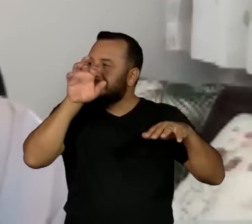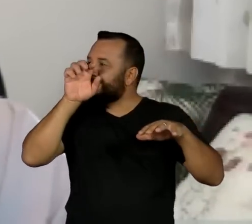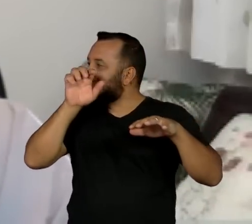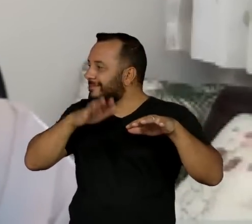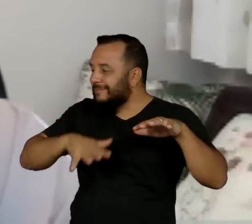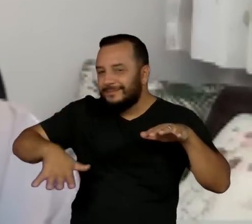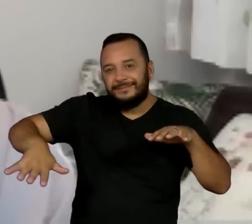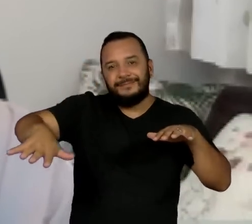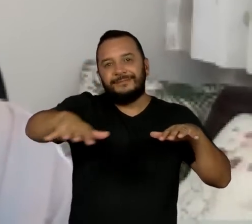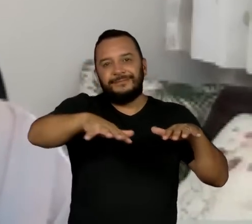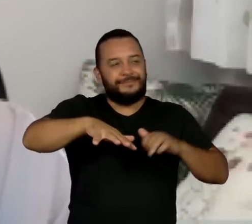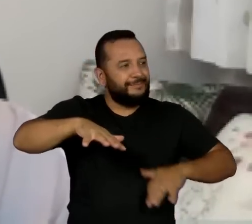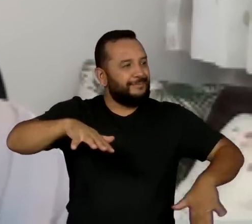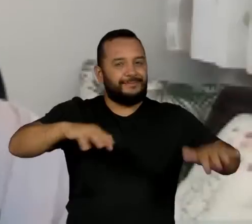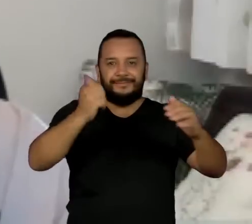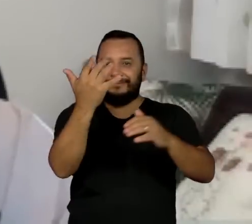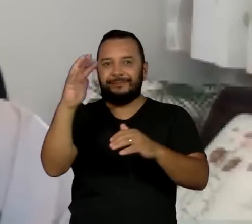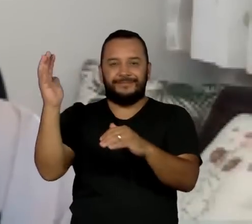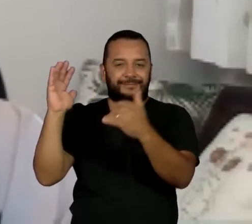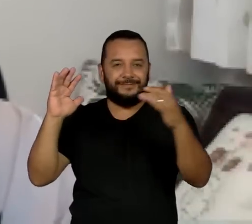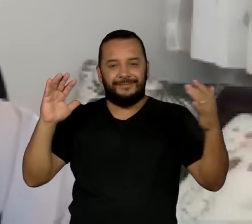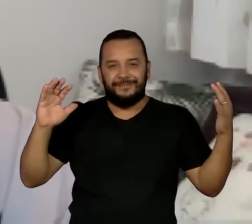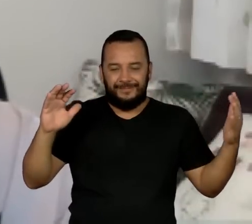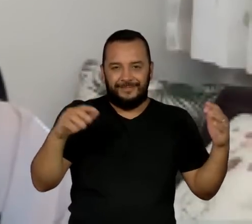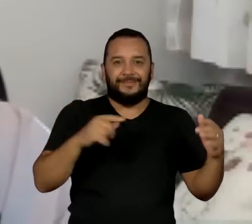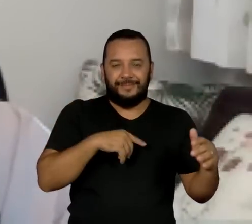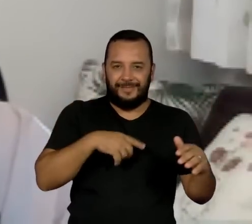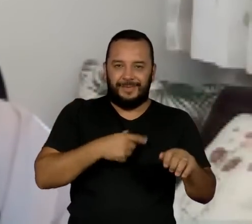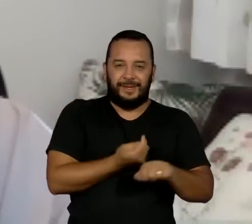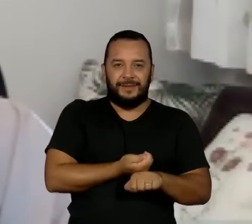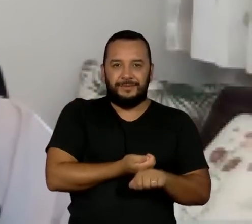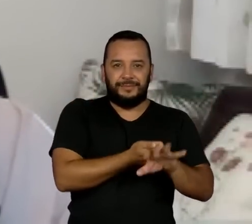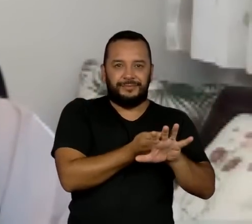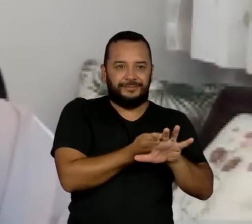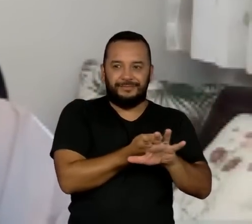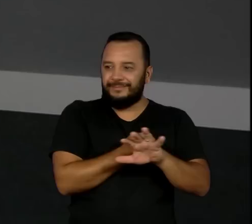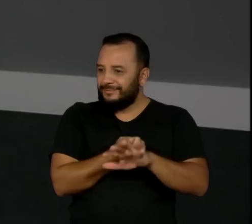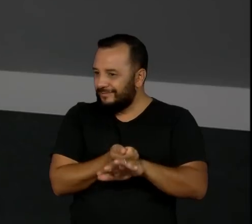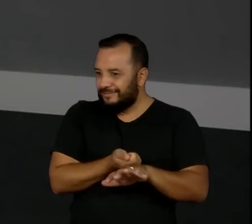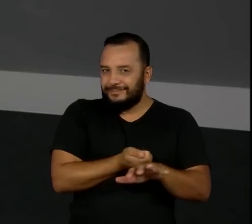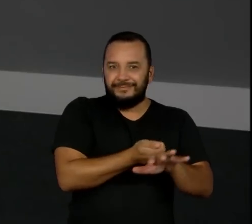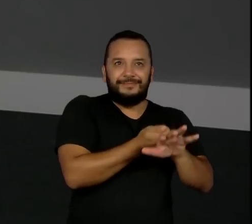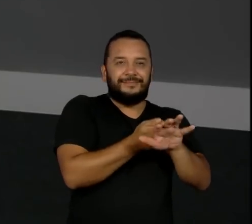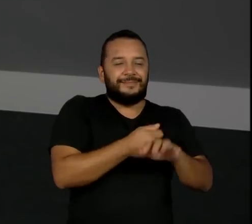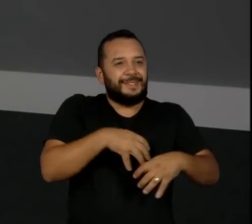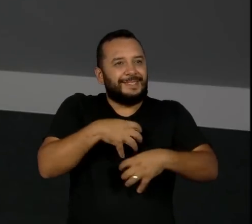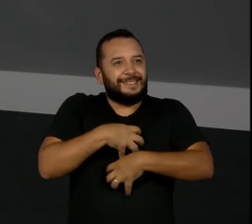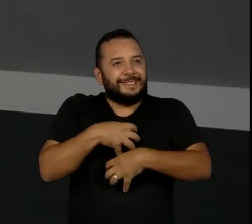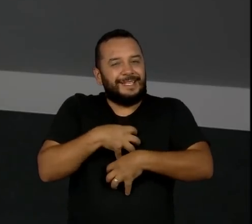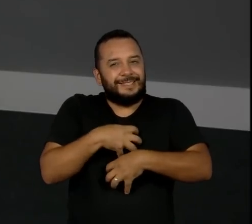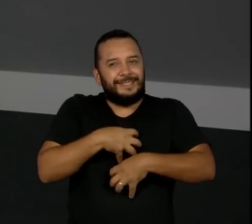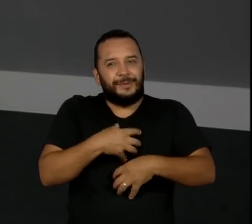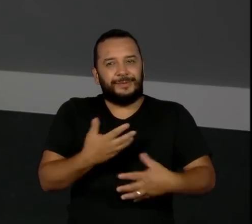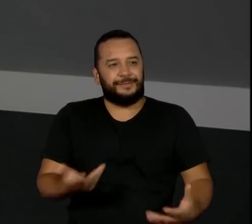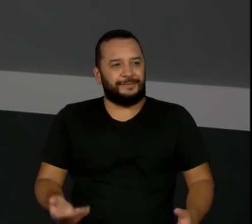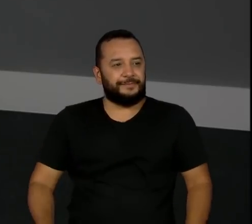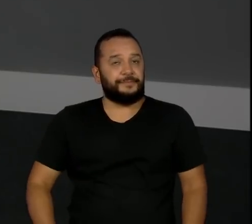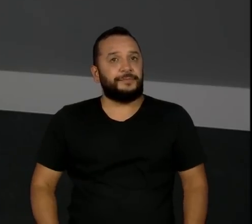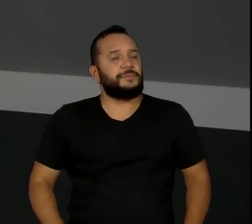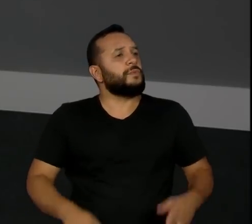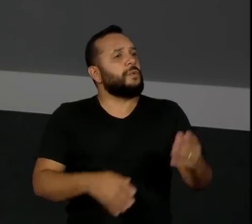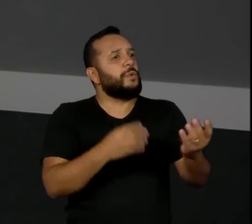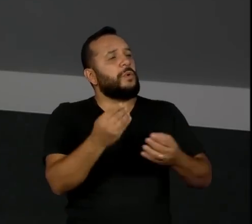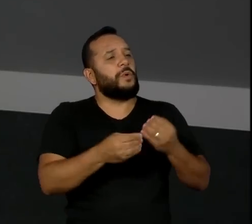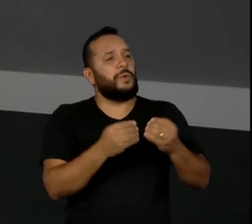lanterna está focando, né? Então, é uma outra sensação. Como é que você vê essa intersecção entre